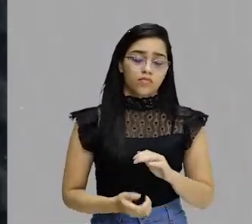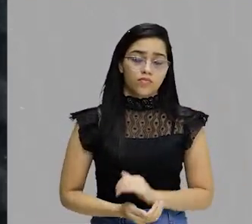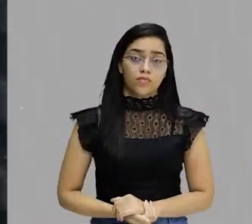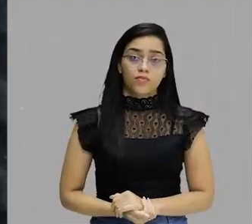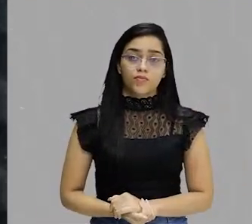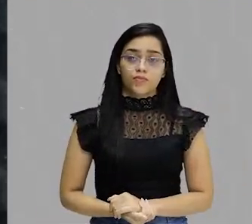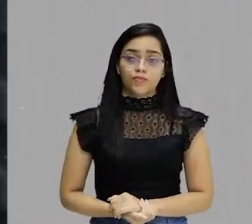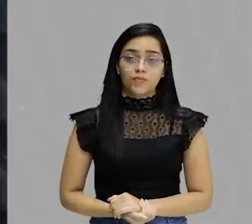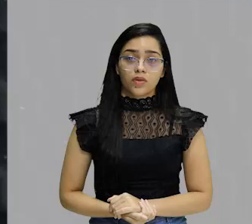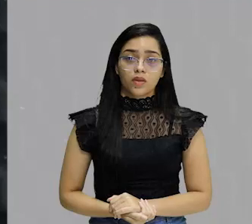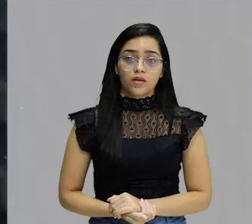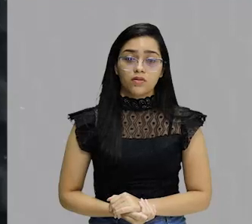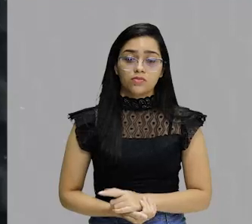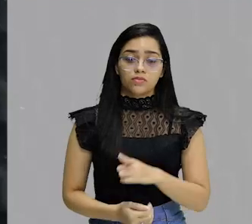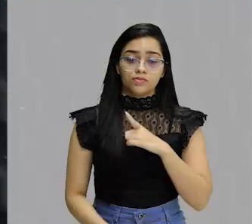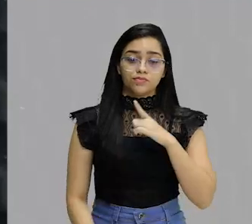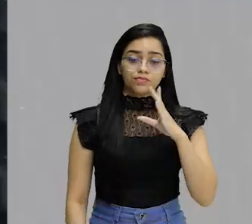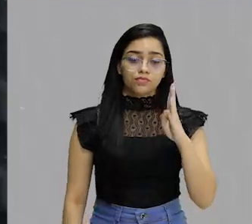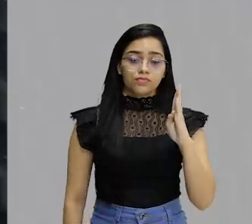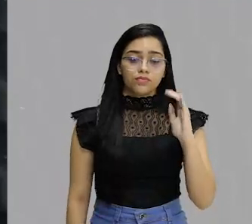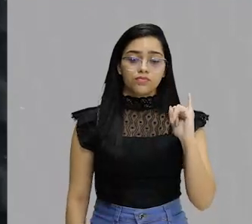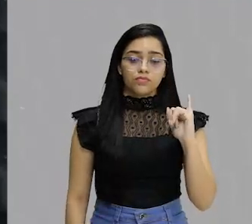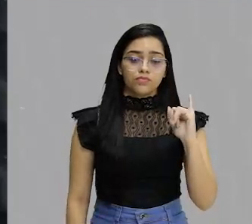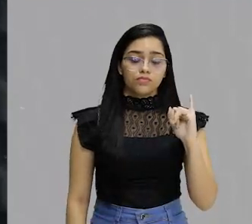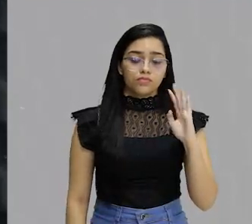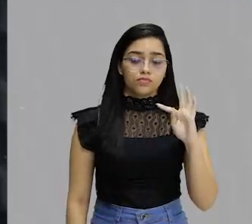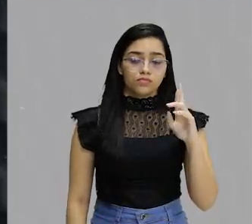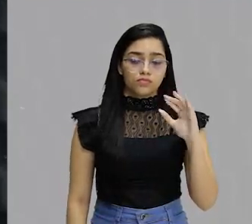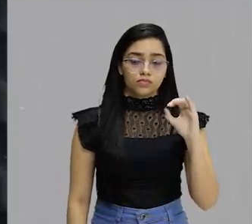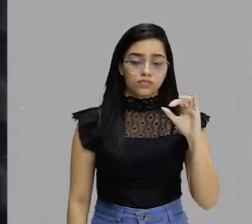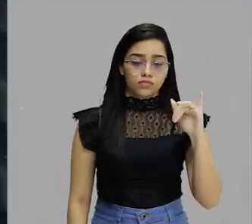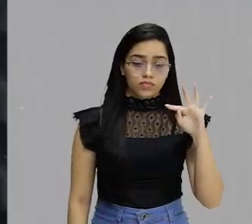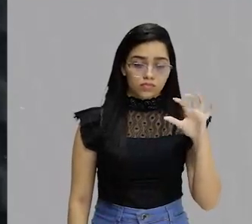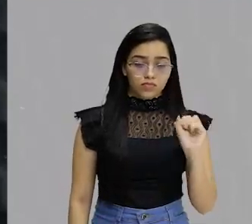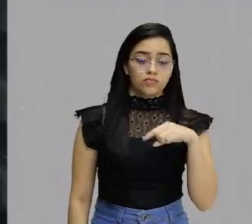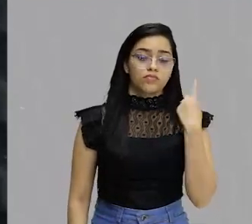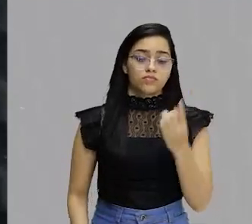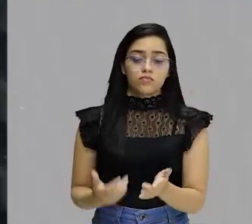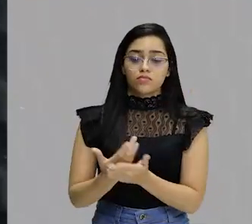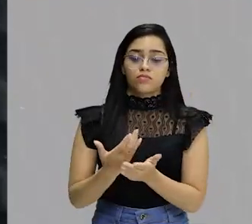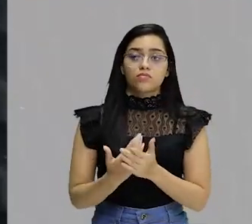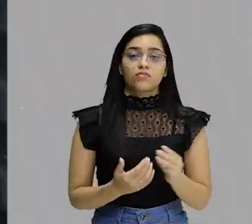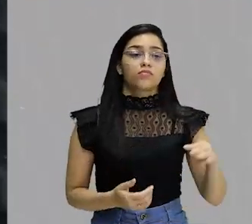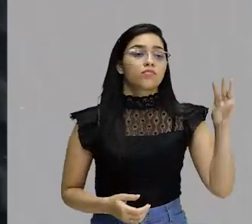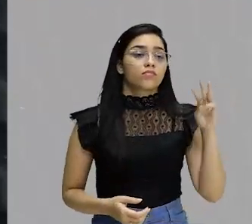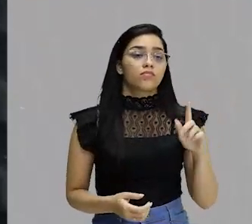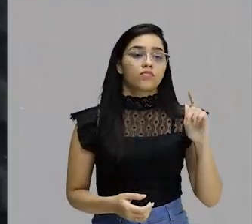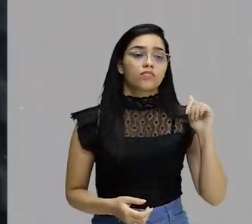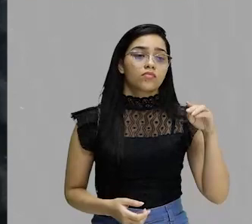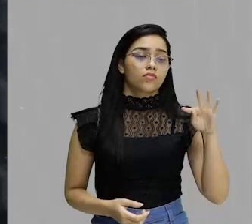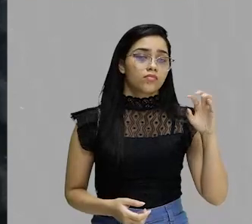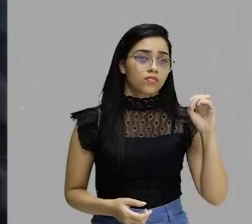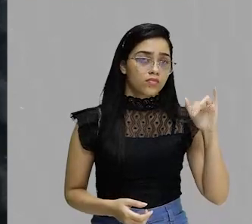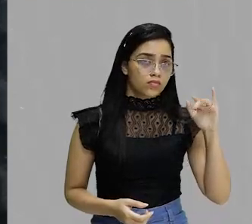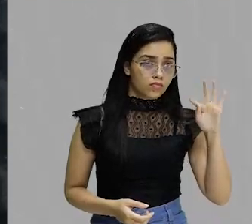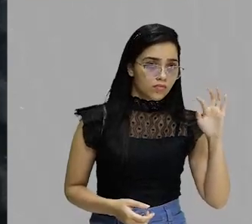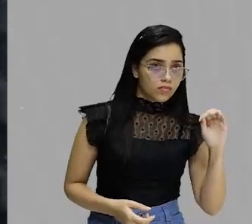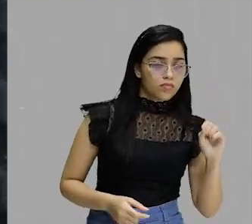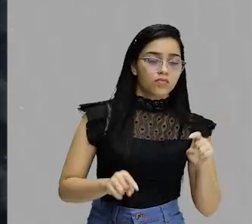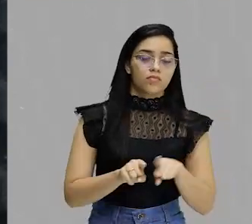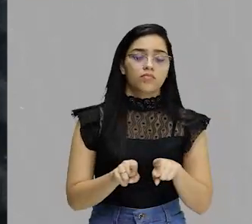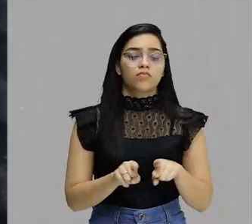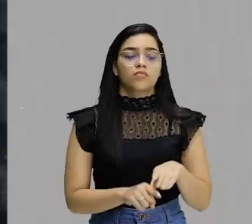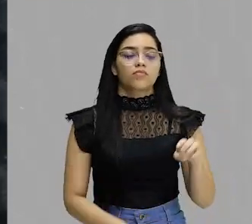vida. Nas briófitas e nas pteridófitas nós estudamos lá quem são os gametófitos e os